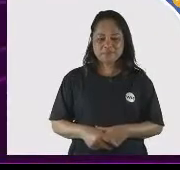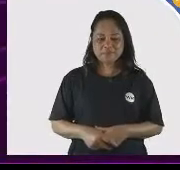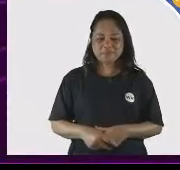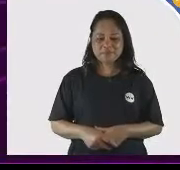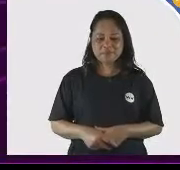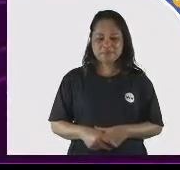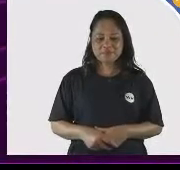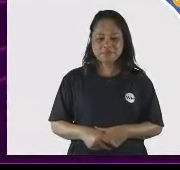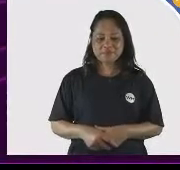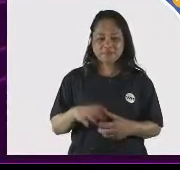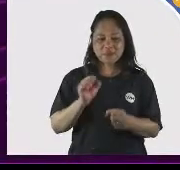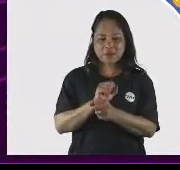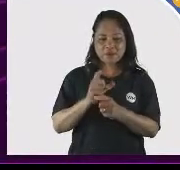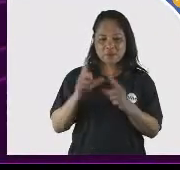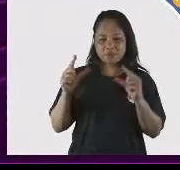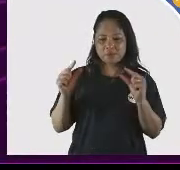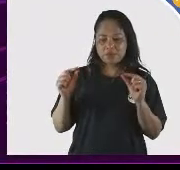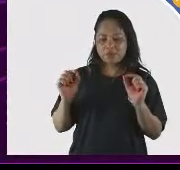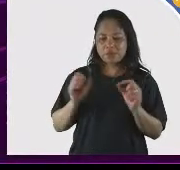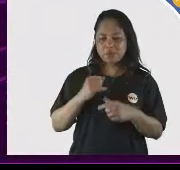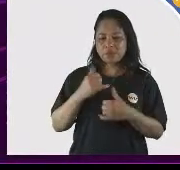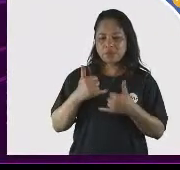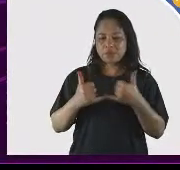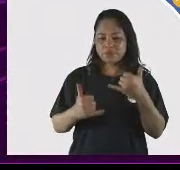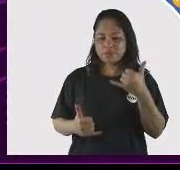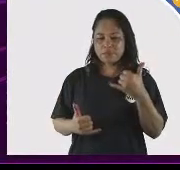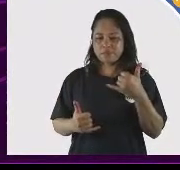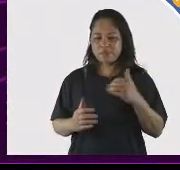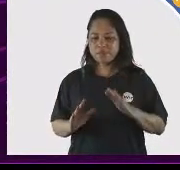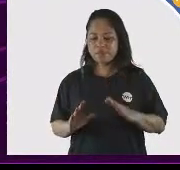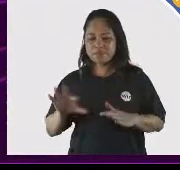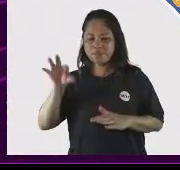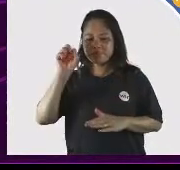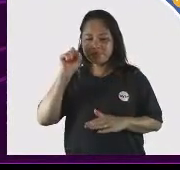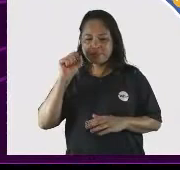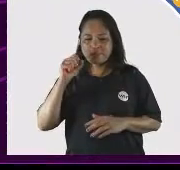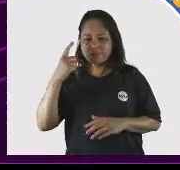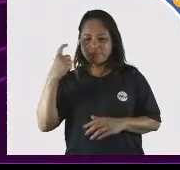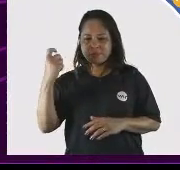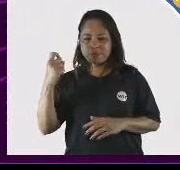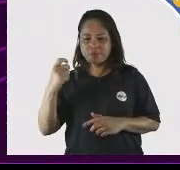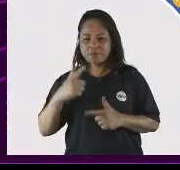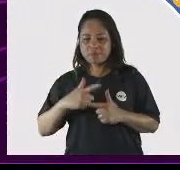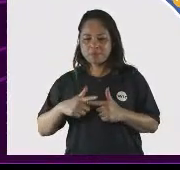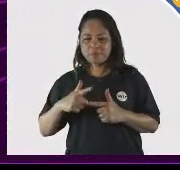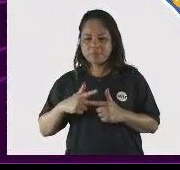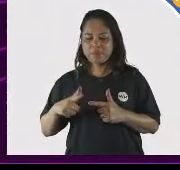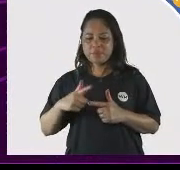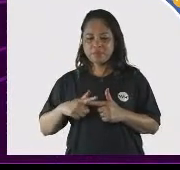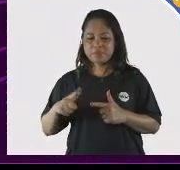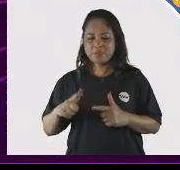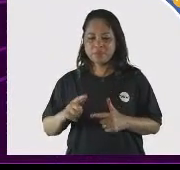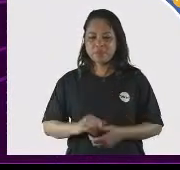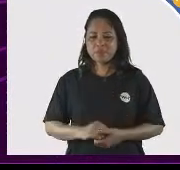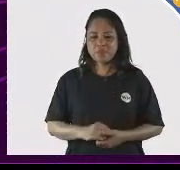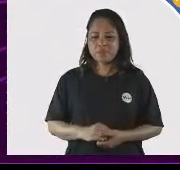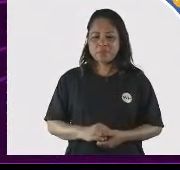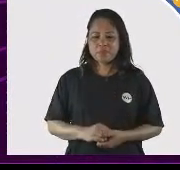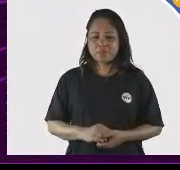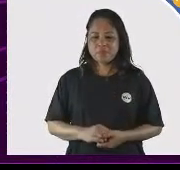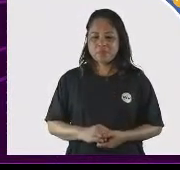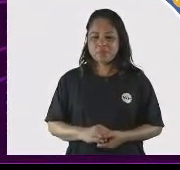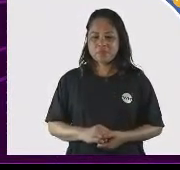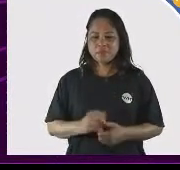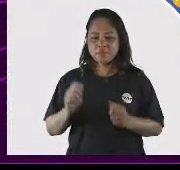Oi Oi Alex nós temos novinho Alex é que às vezes são tudo escuro Mas pode